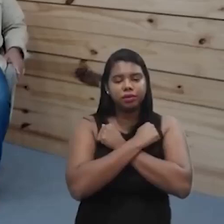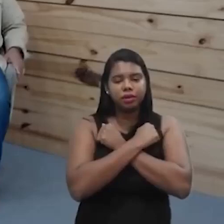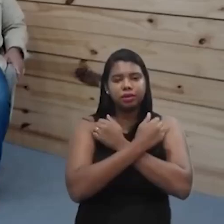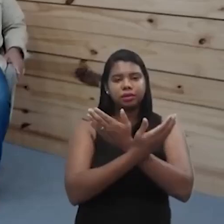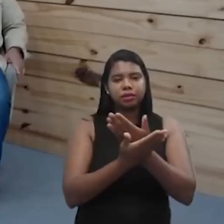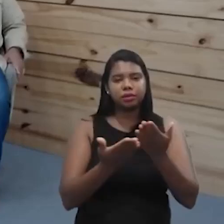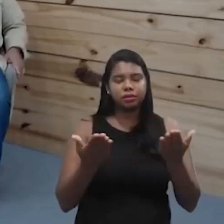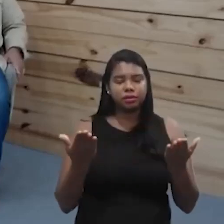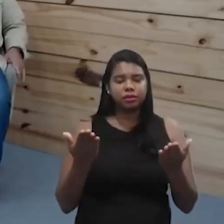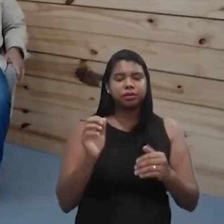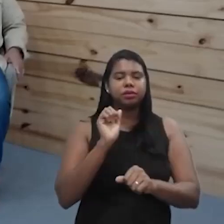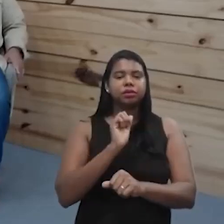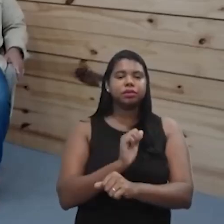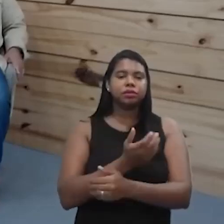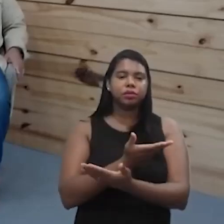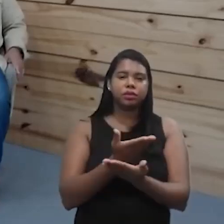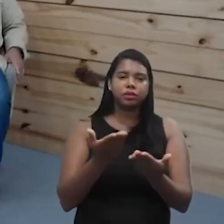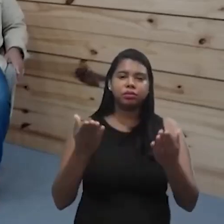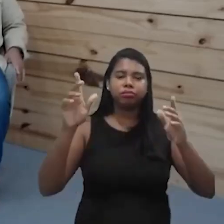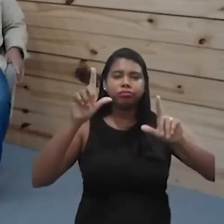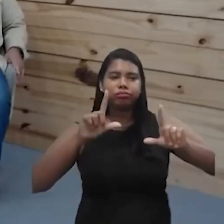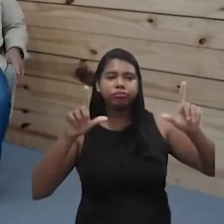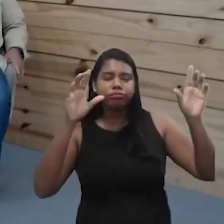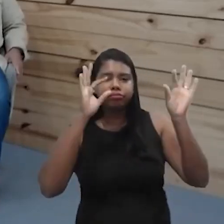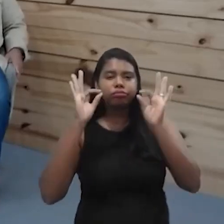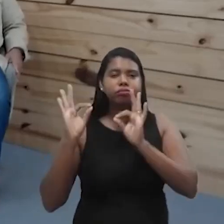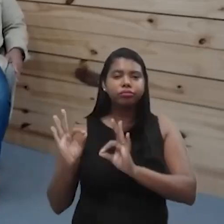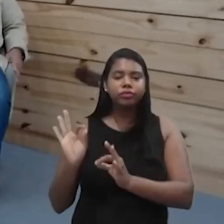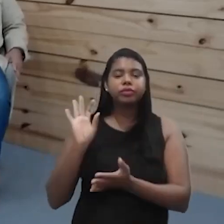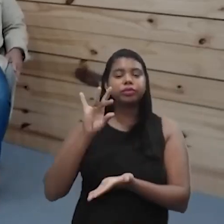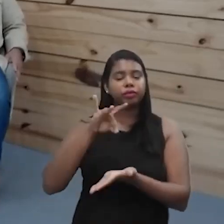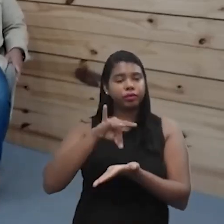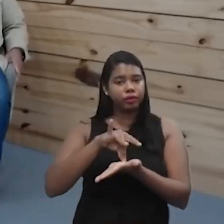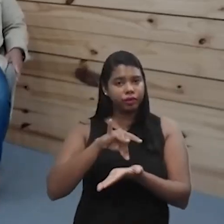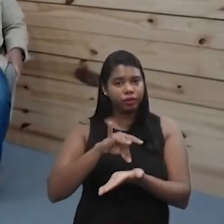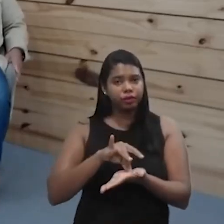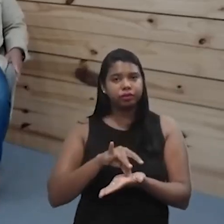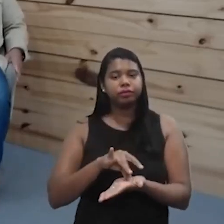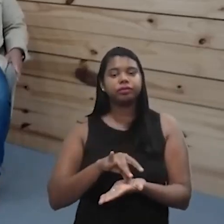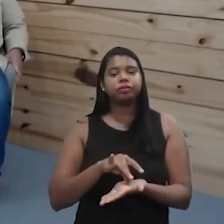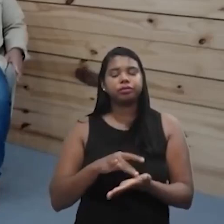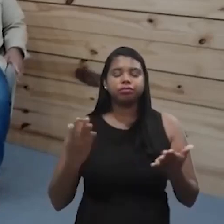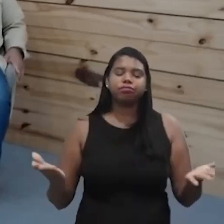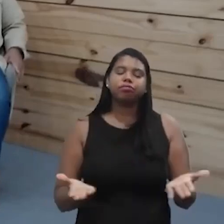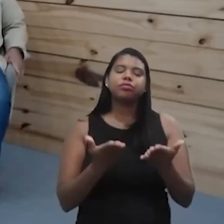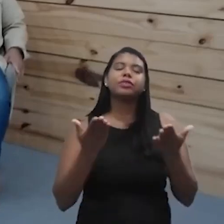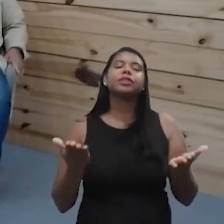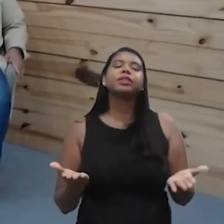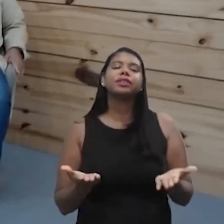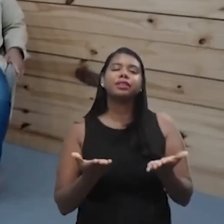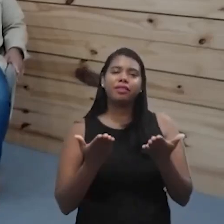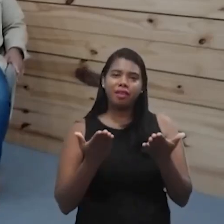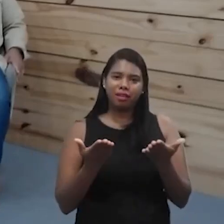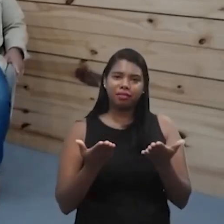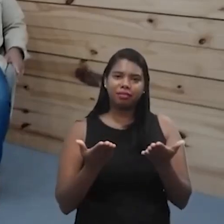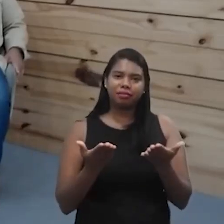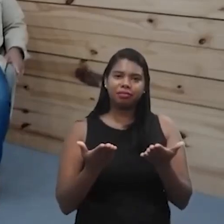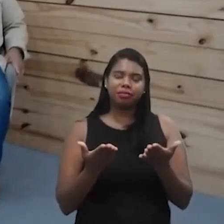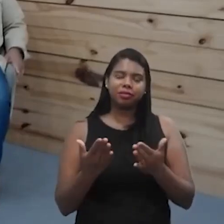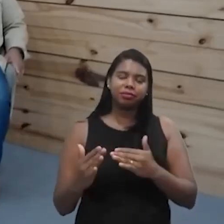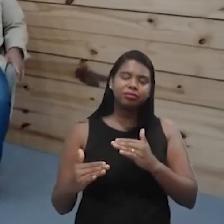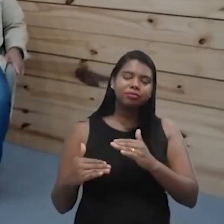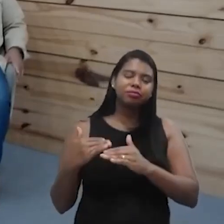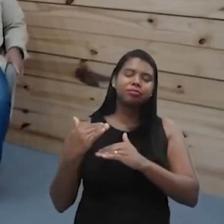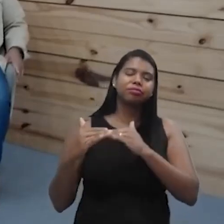que os colegas que estejam aqui nos assistindo realmente se mantenham motivados, né, para esse